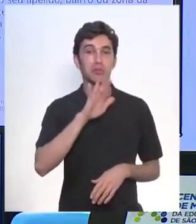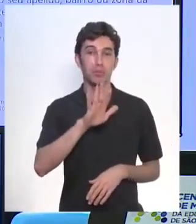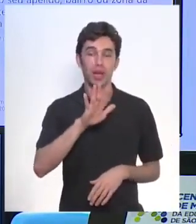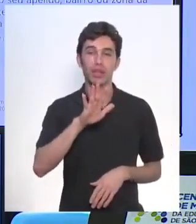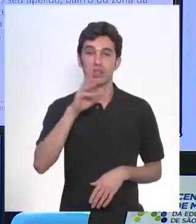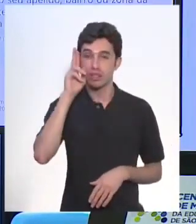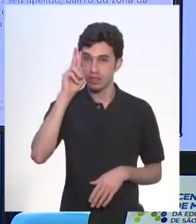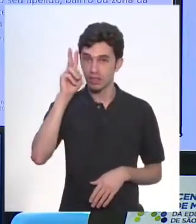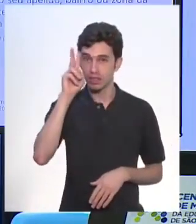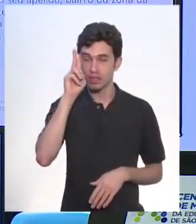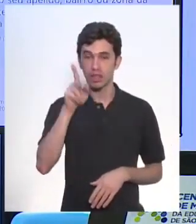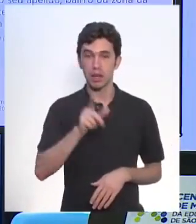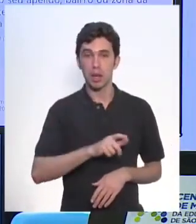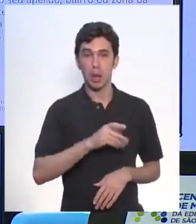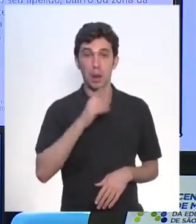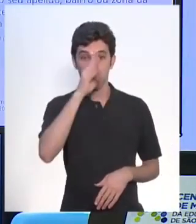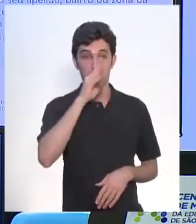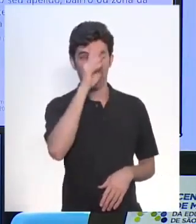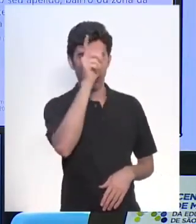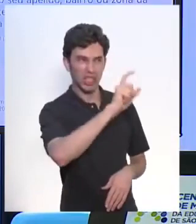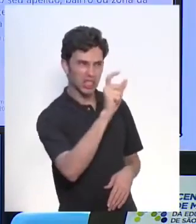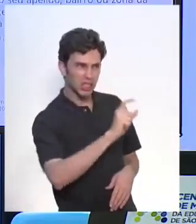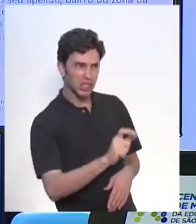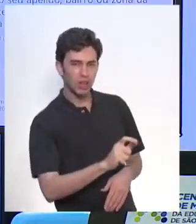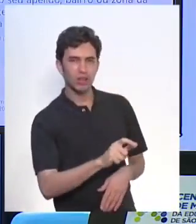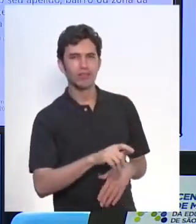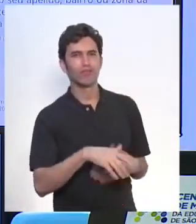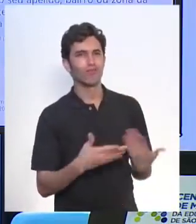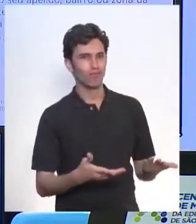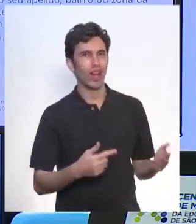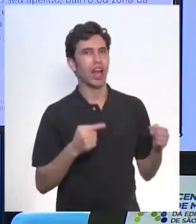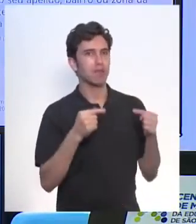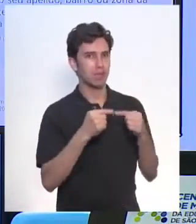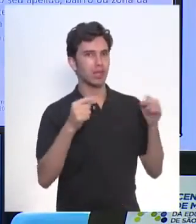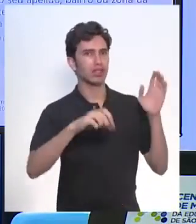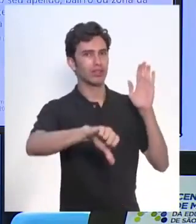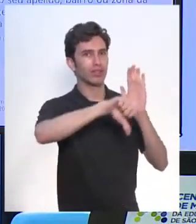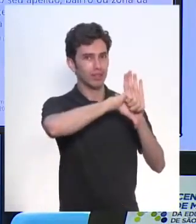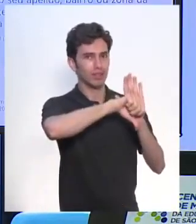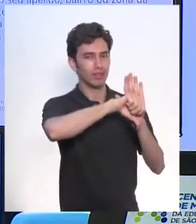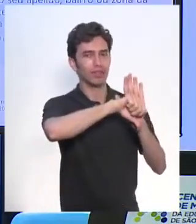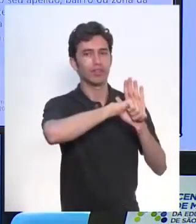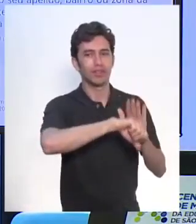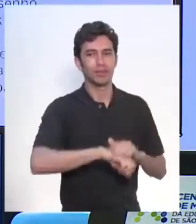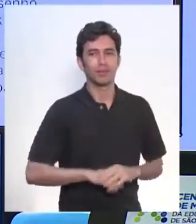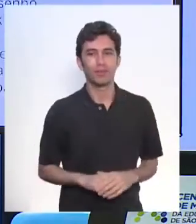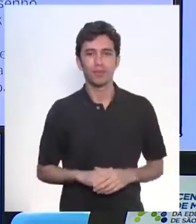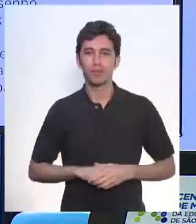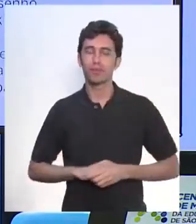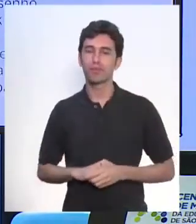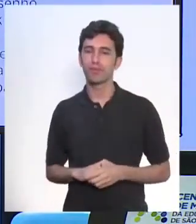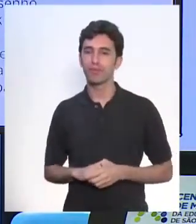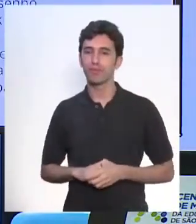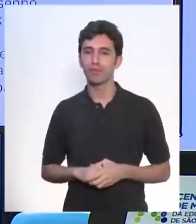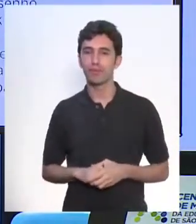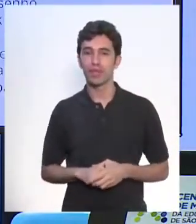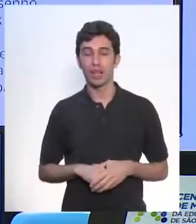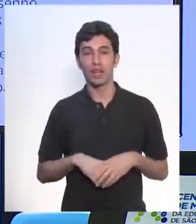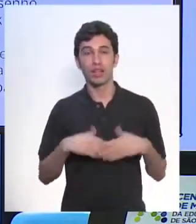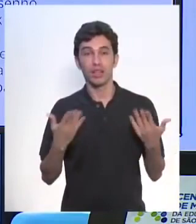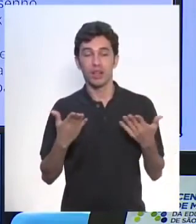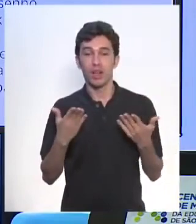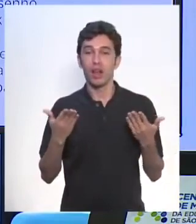mas lembrem-se, pichação, gente, tudo que é feito sem autorização é considerado crime, ok? Então,